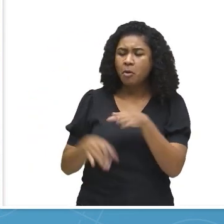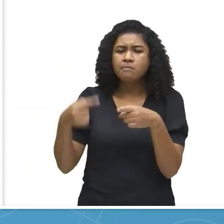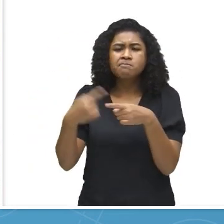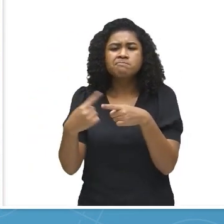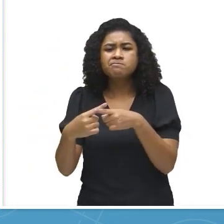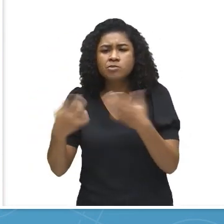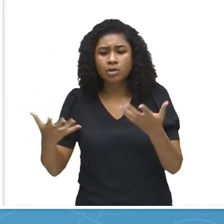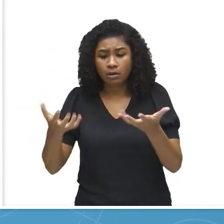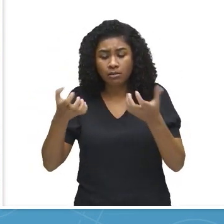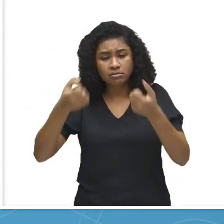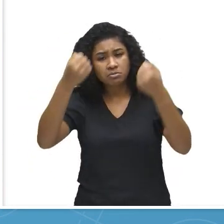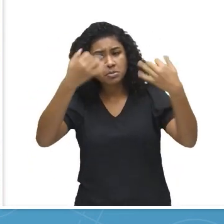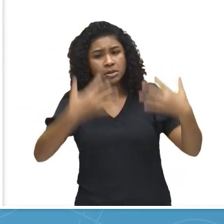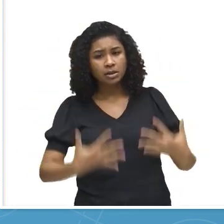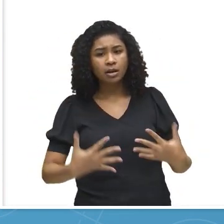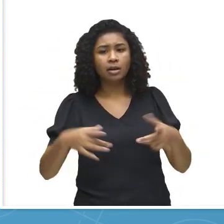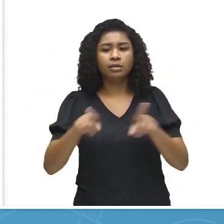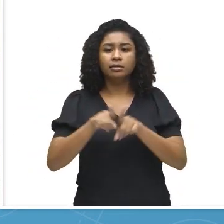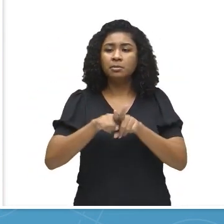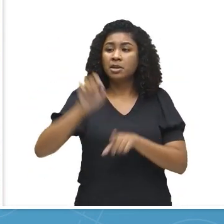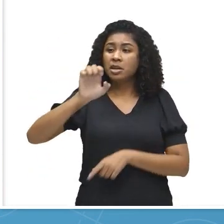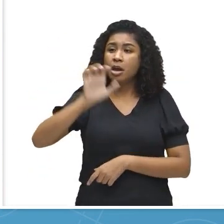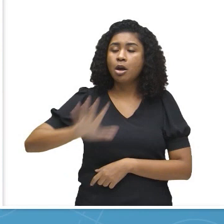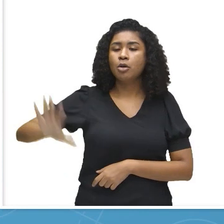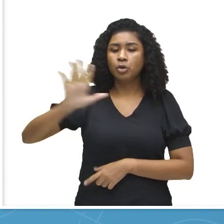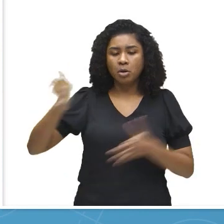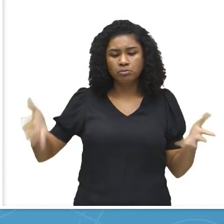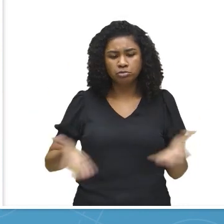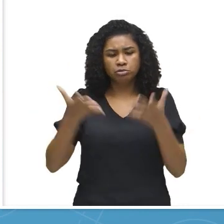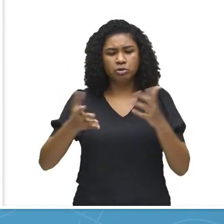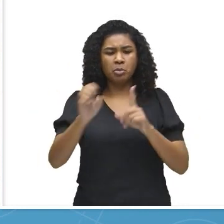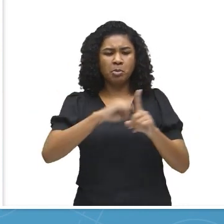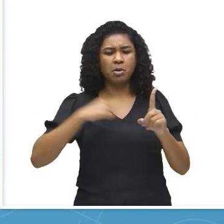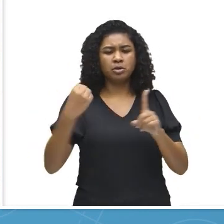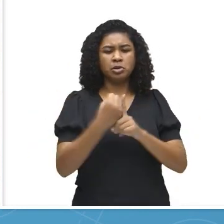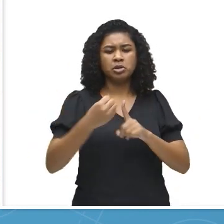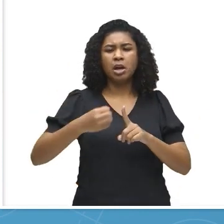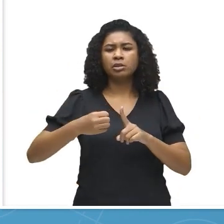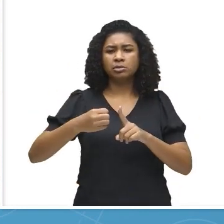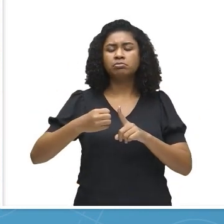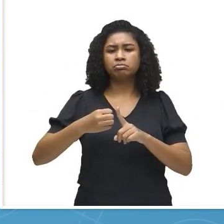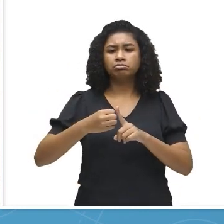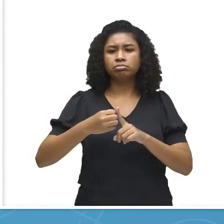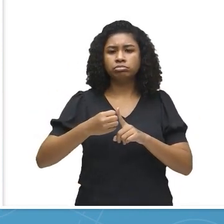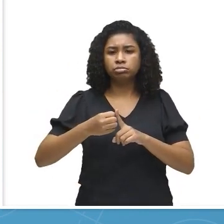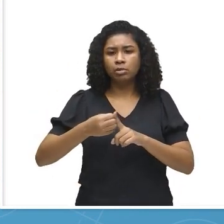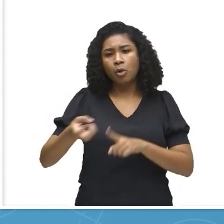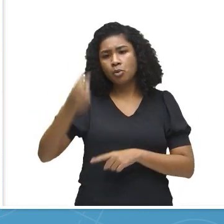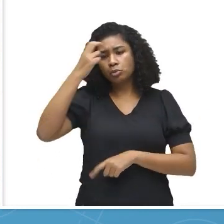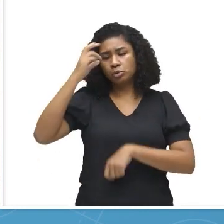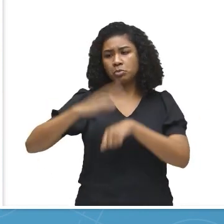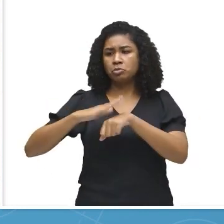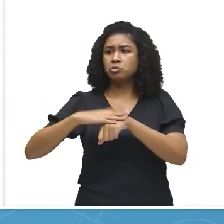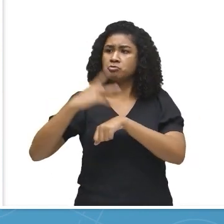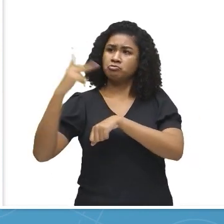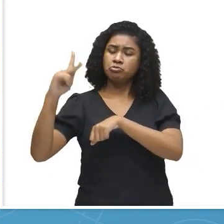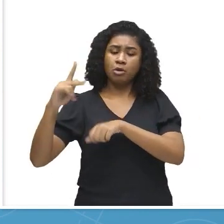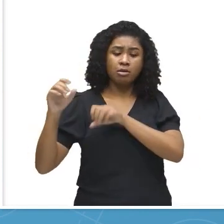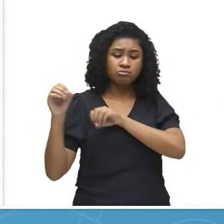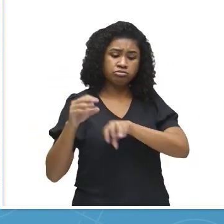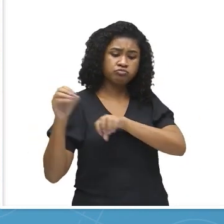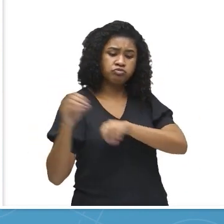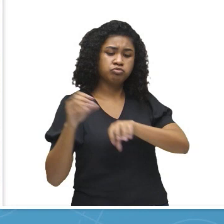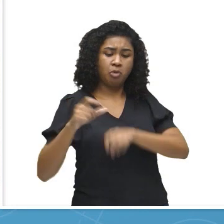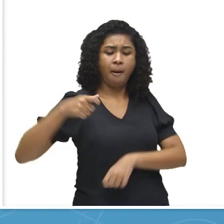Europa desempenhava em seu processo de colonização. A corrente ideológica de base cientificista que mais